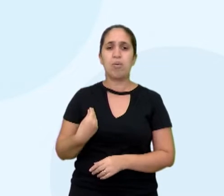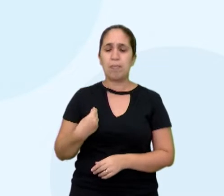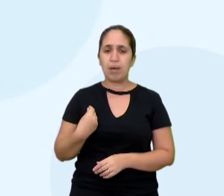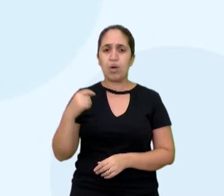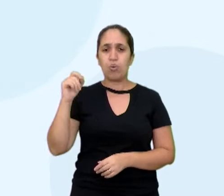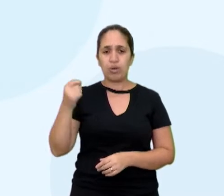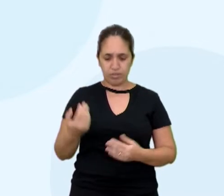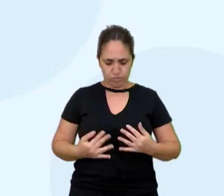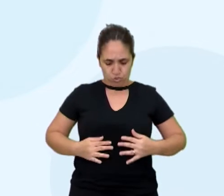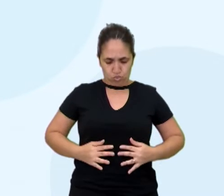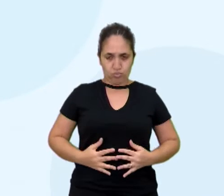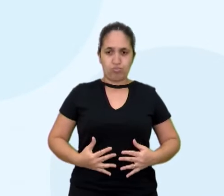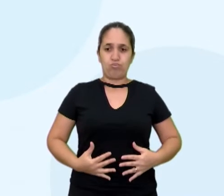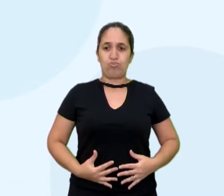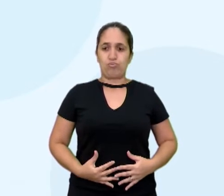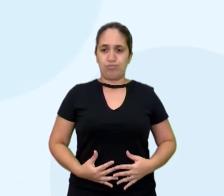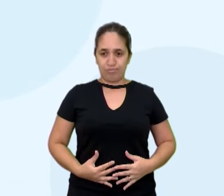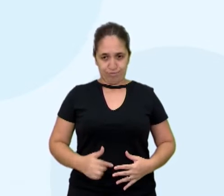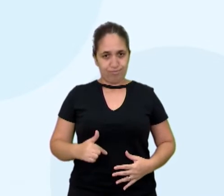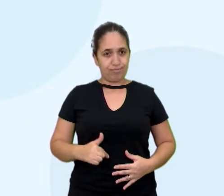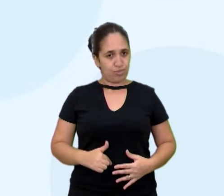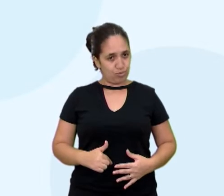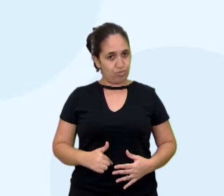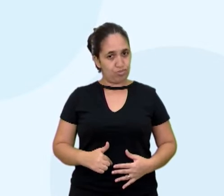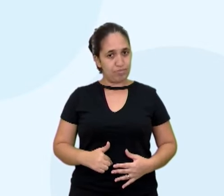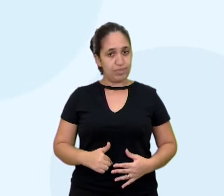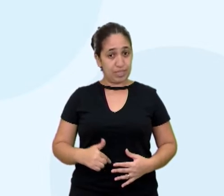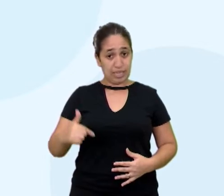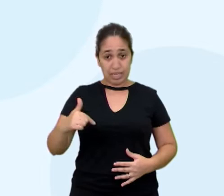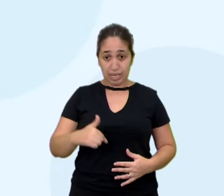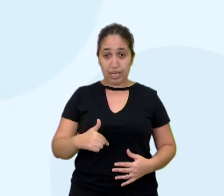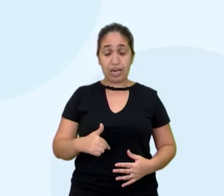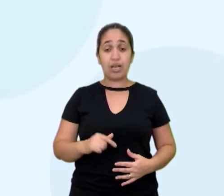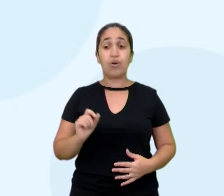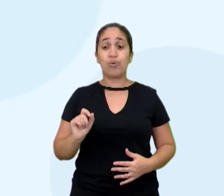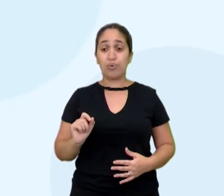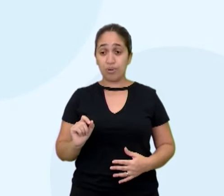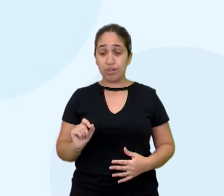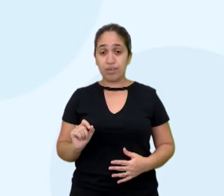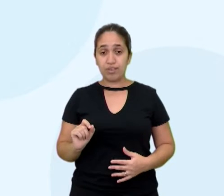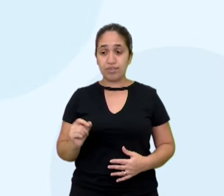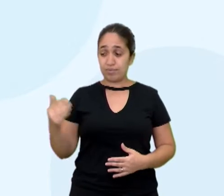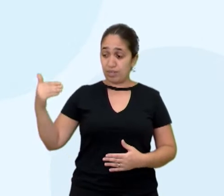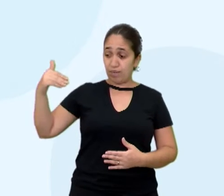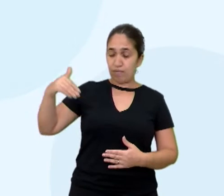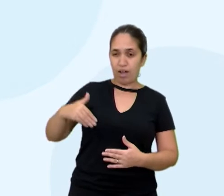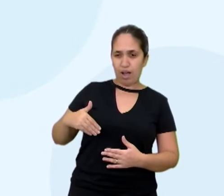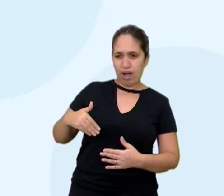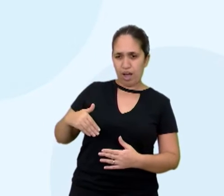no estômago. E essas células G, elas vão então ali ser